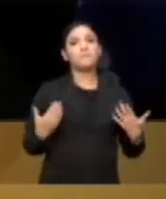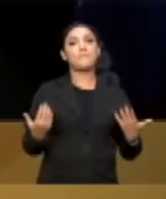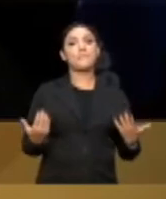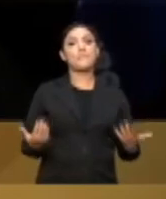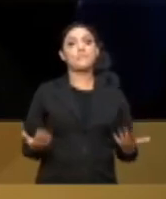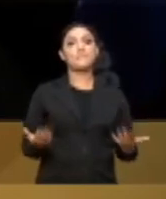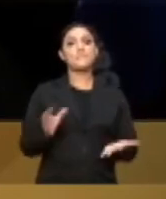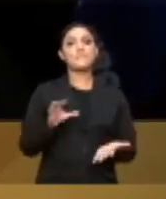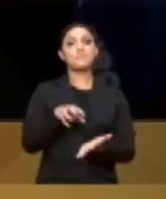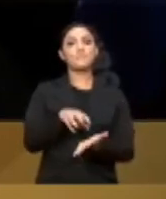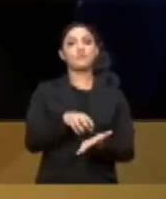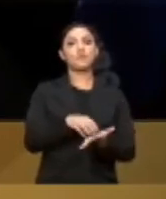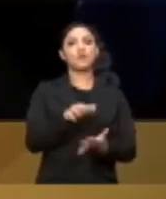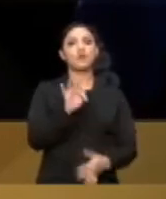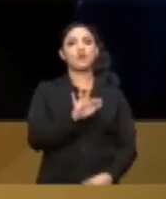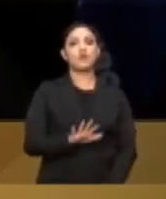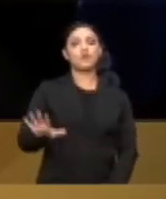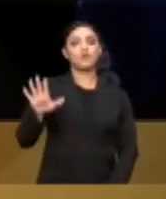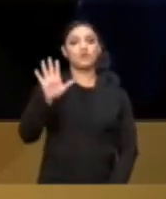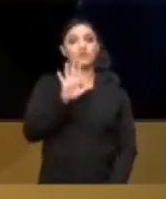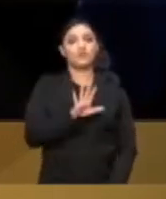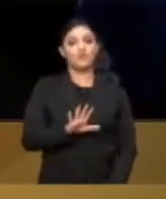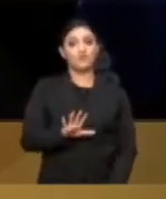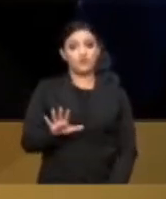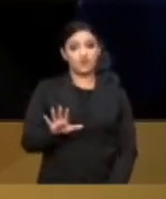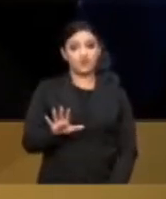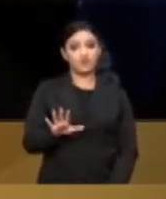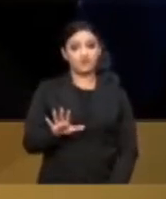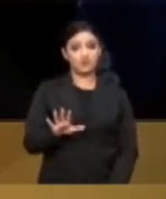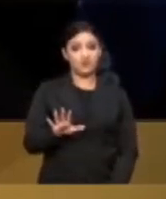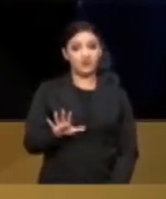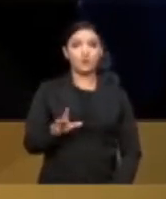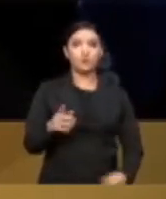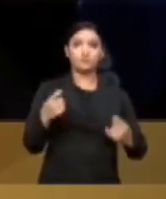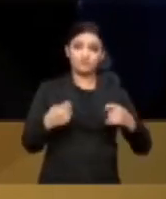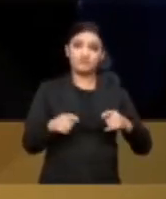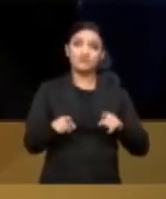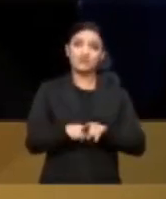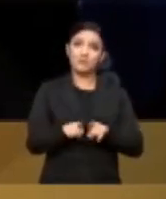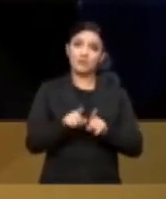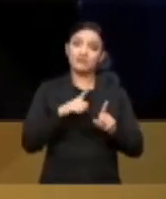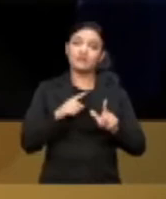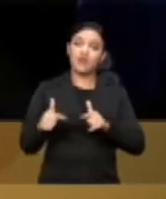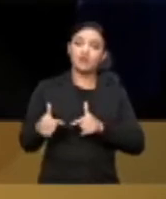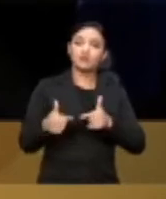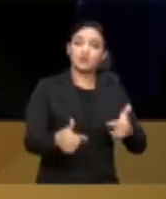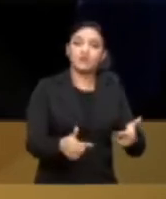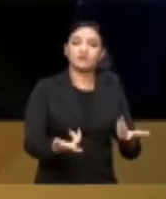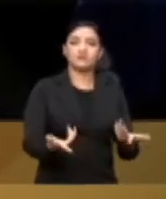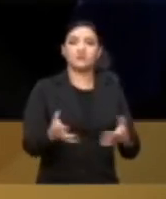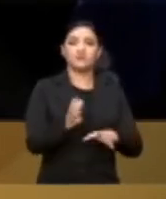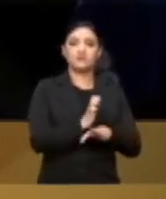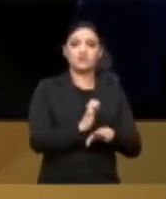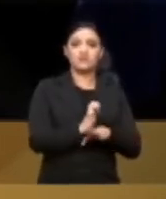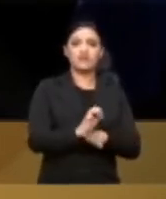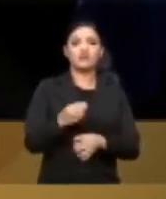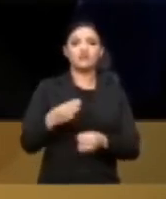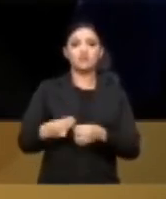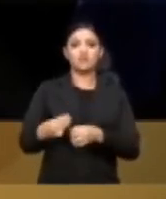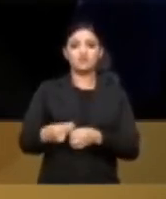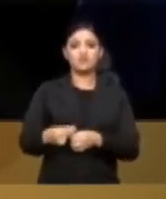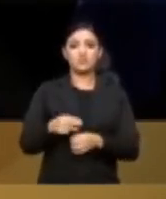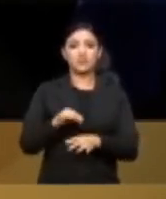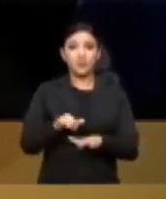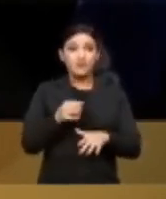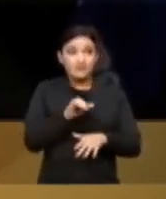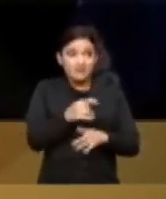nação dos órgãos federais, há que se ter a atuação dos Estados-membros, no sentido de, havendo necessidade nos